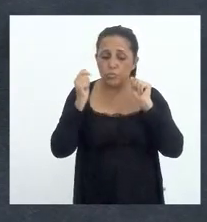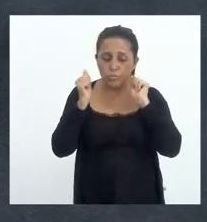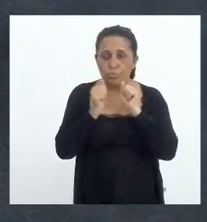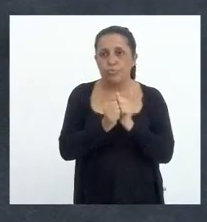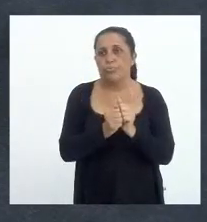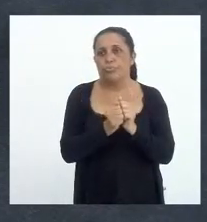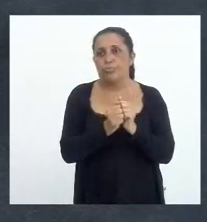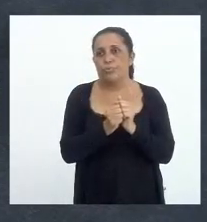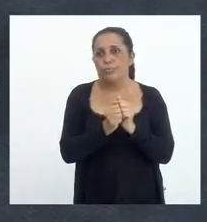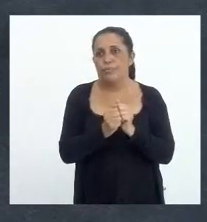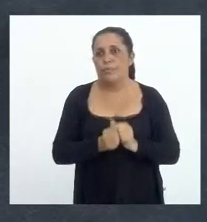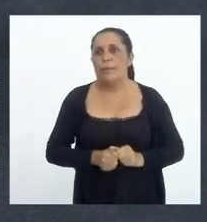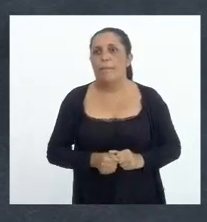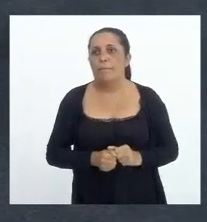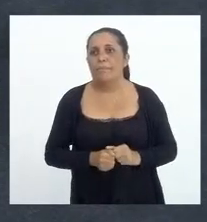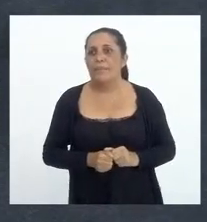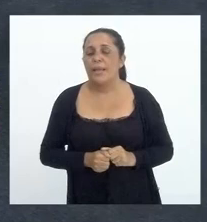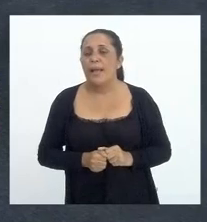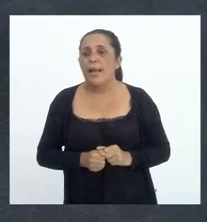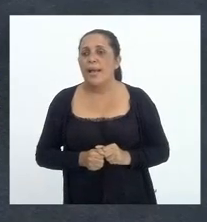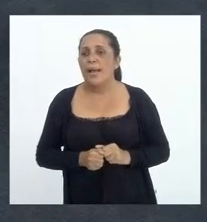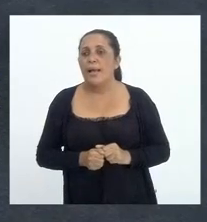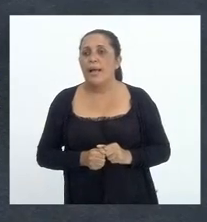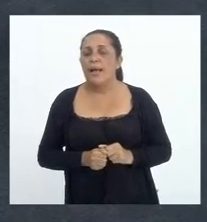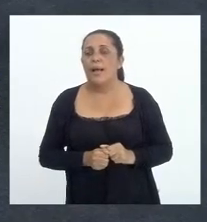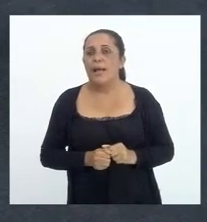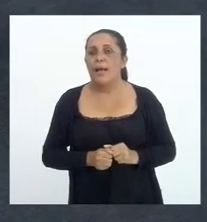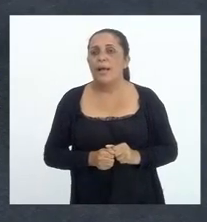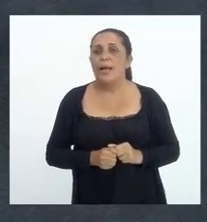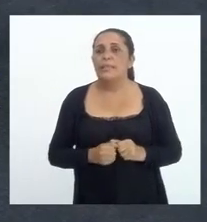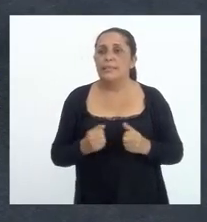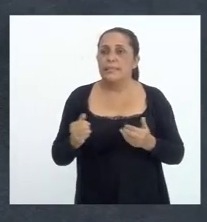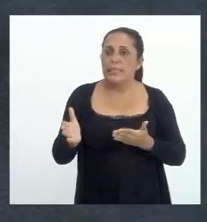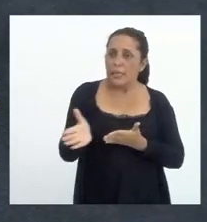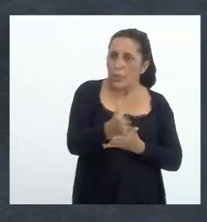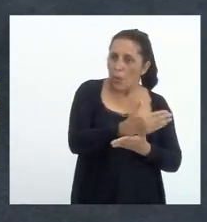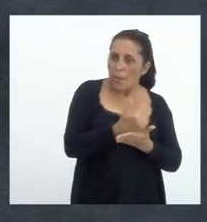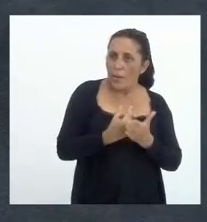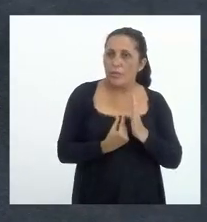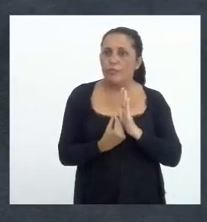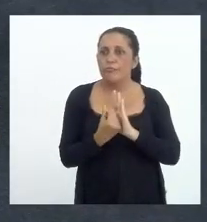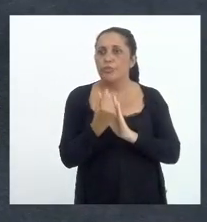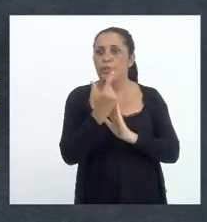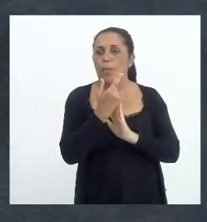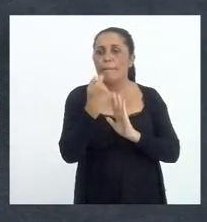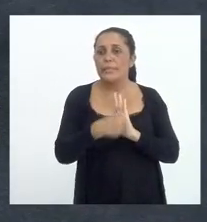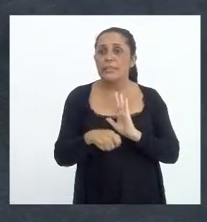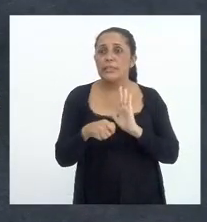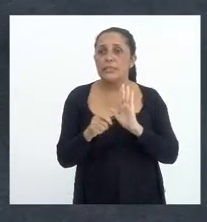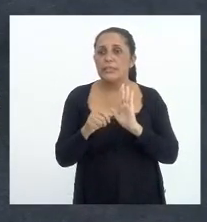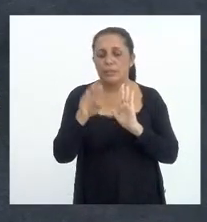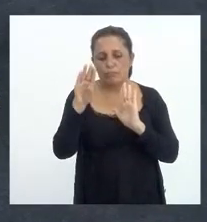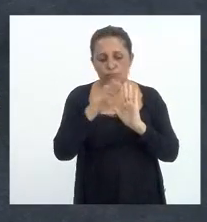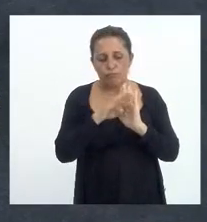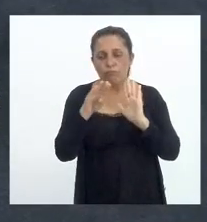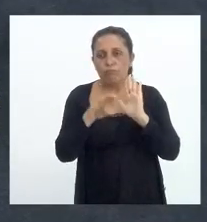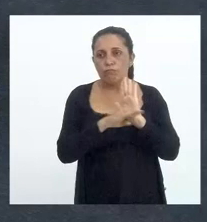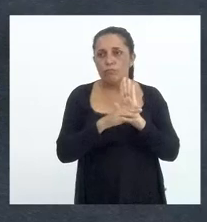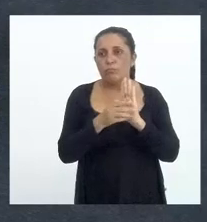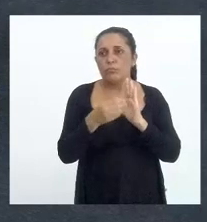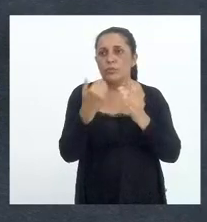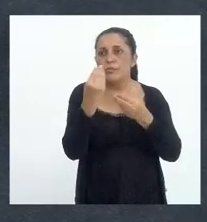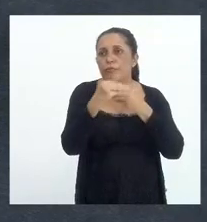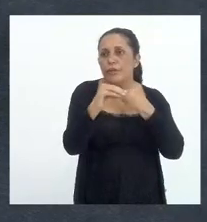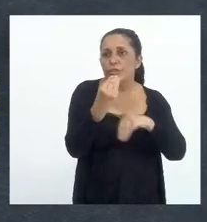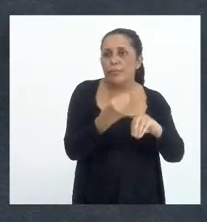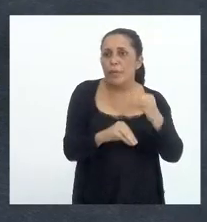fiscal. Essa recuperação fiscal precisa de investimento e não colocar o